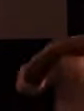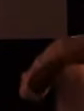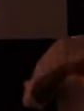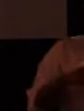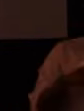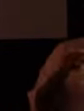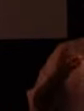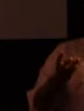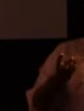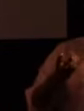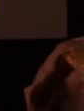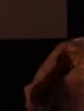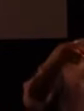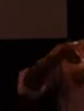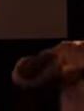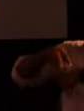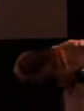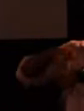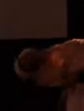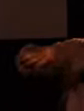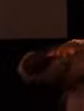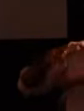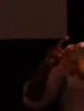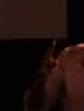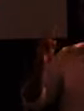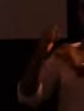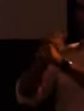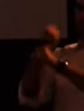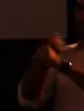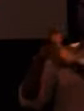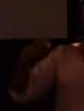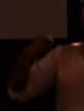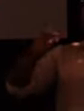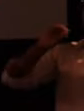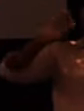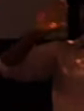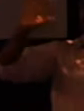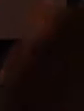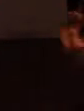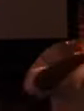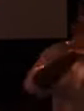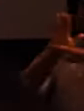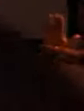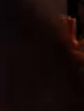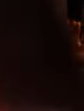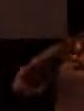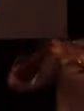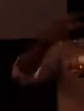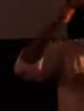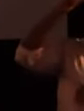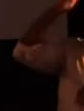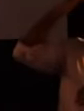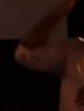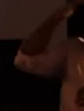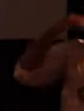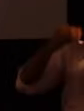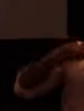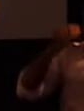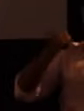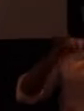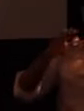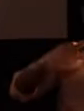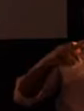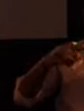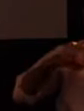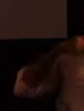que dentro da cidade. Então é bom que a gente esclareça direitinho isso, porque sempre existe essa